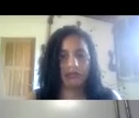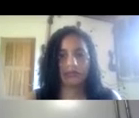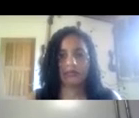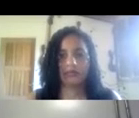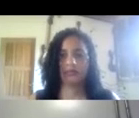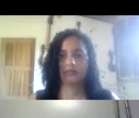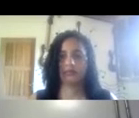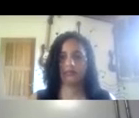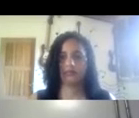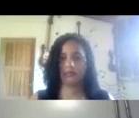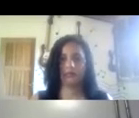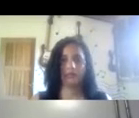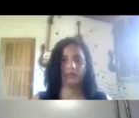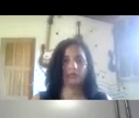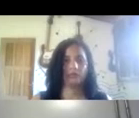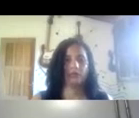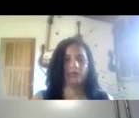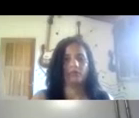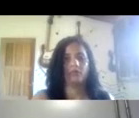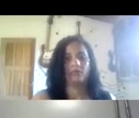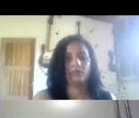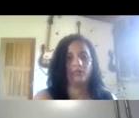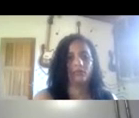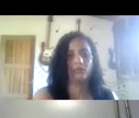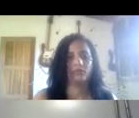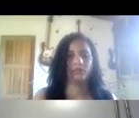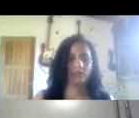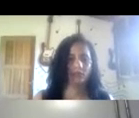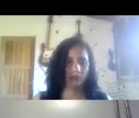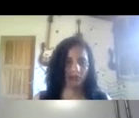Unidos, né? No Brasil,